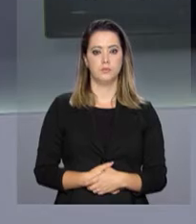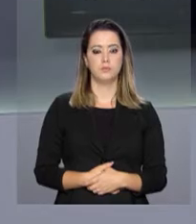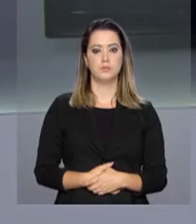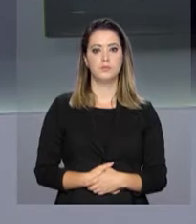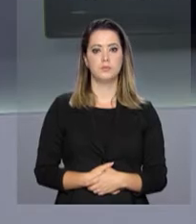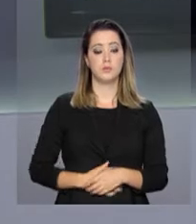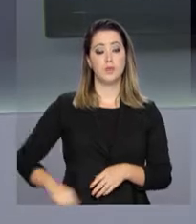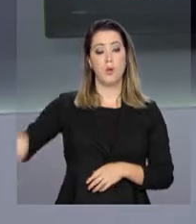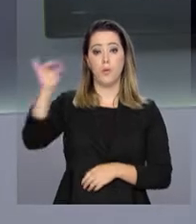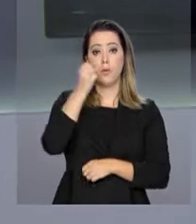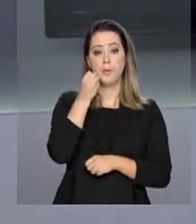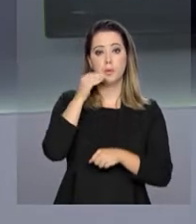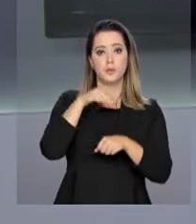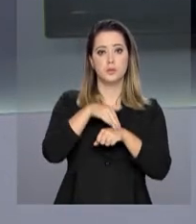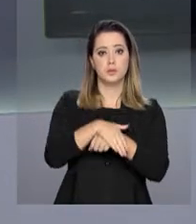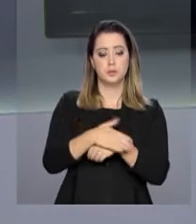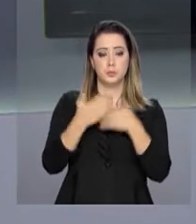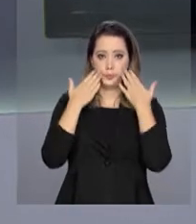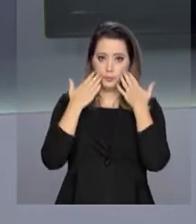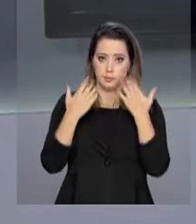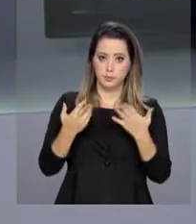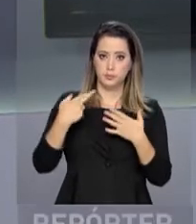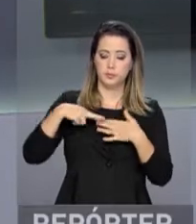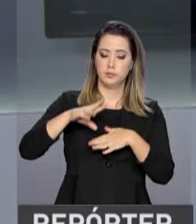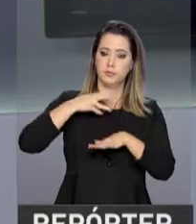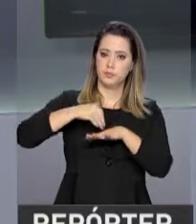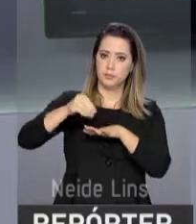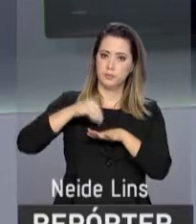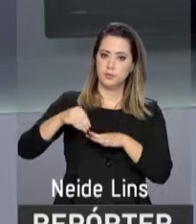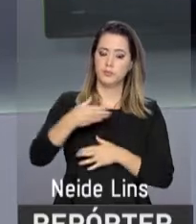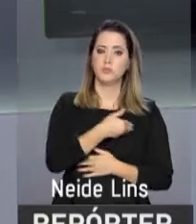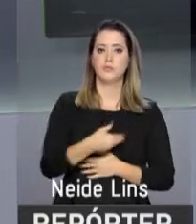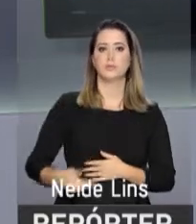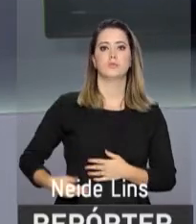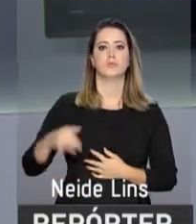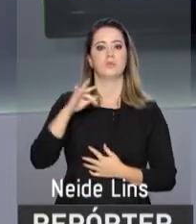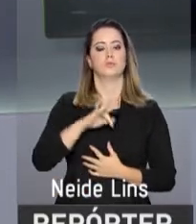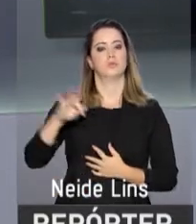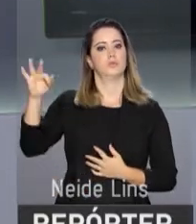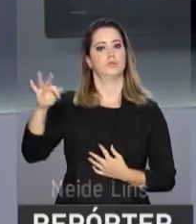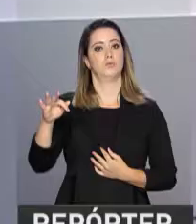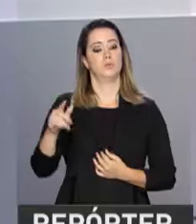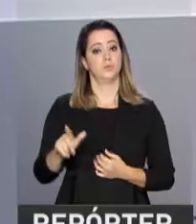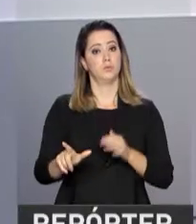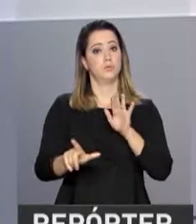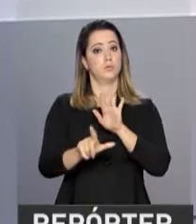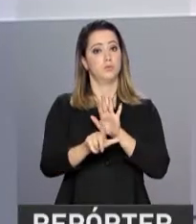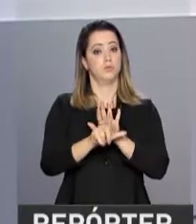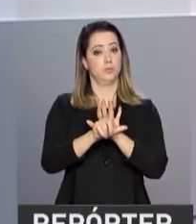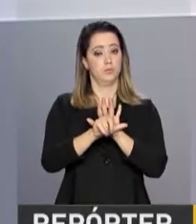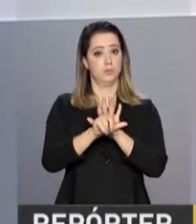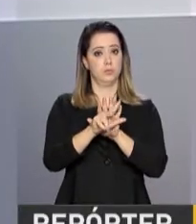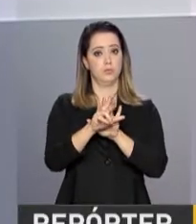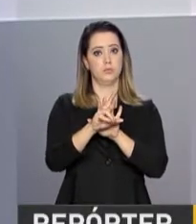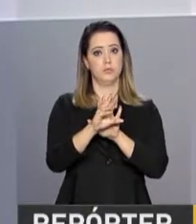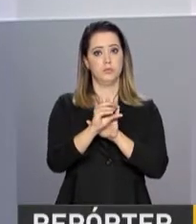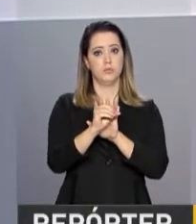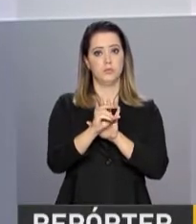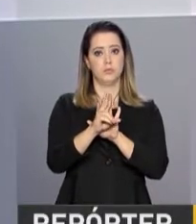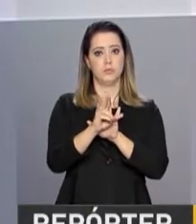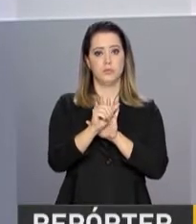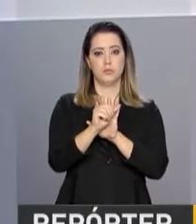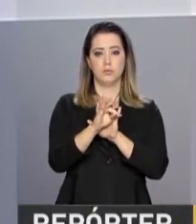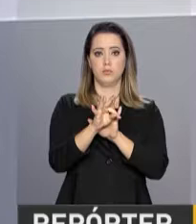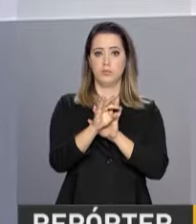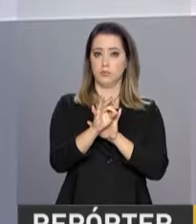olá boa noite começa agora o repórter nbr com as notícias do governo federal haley rooney é o principal